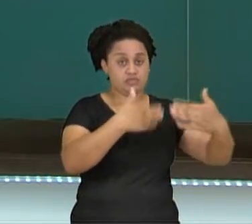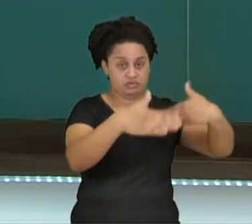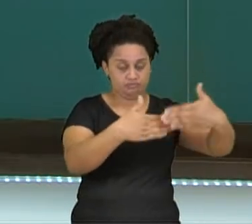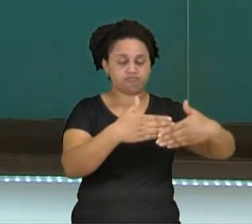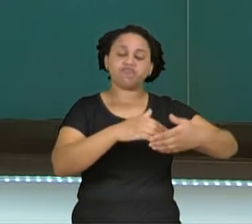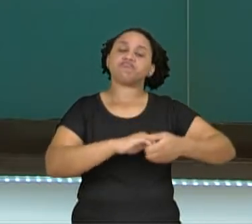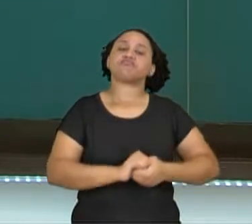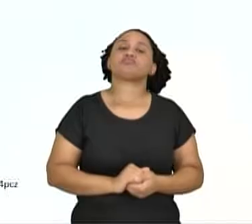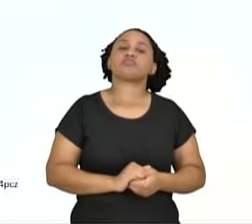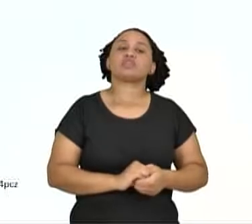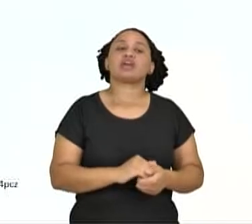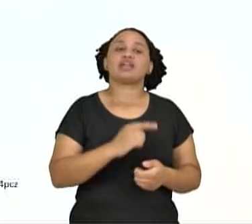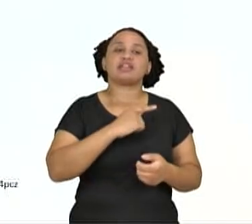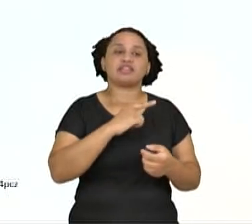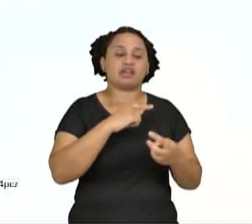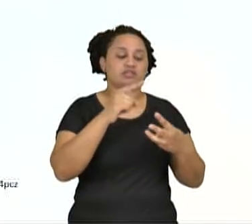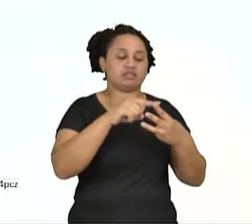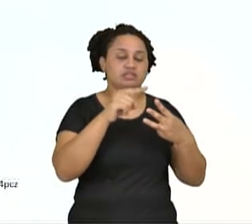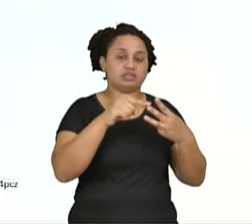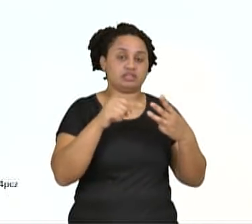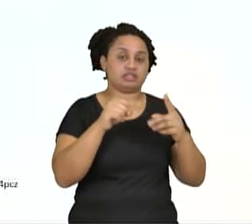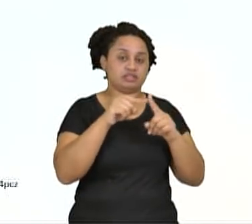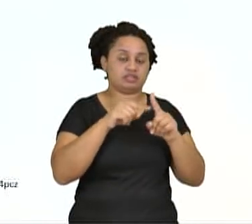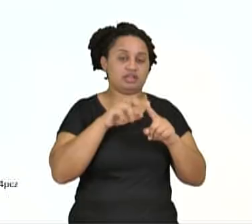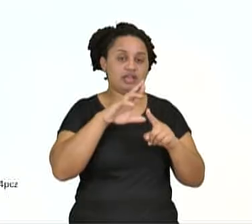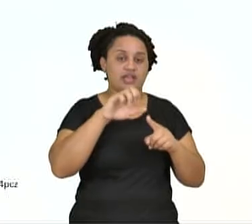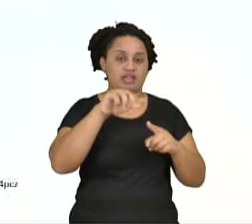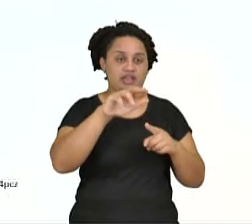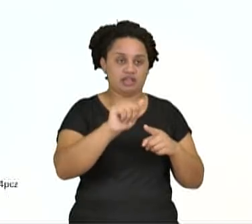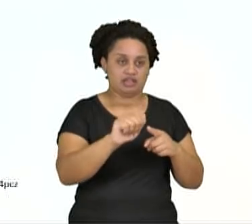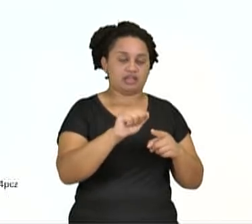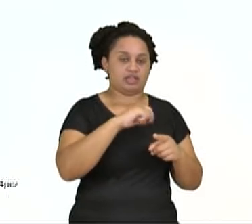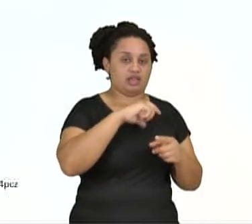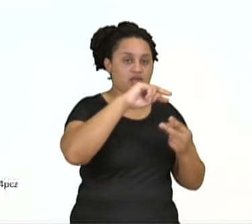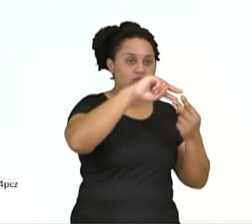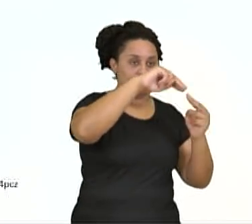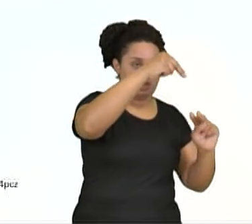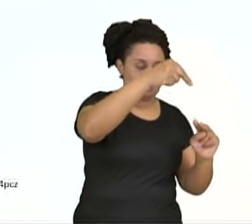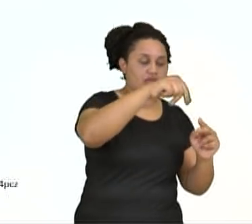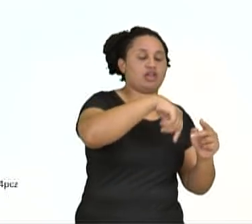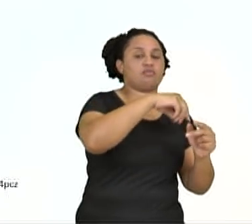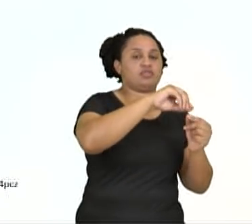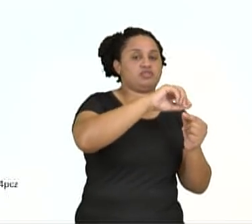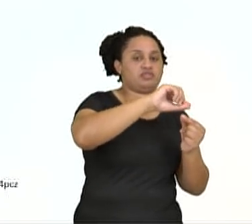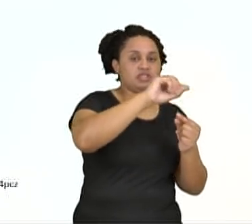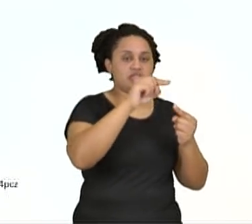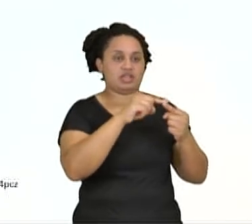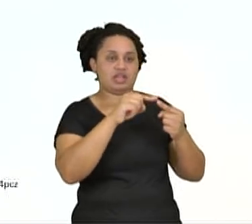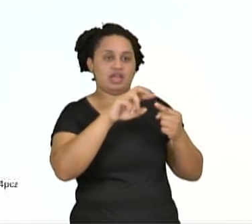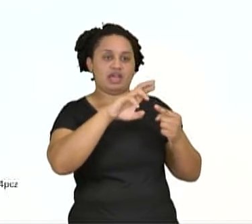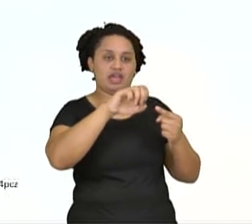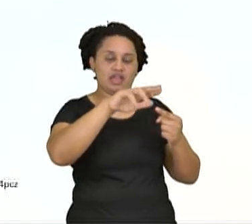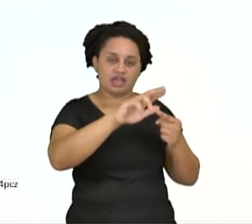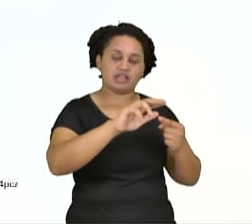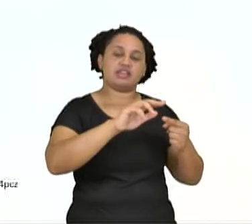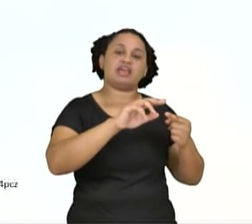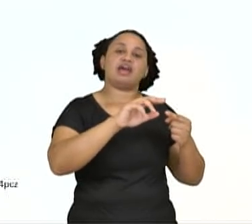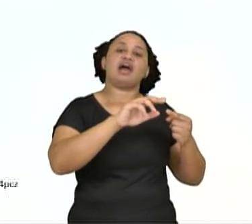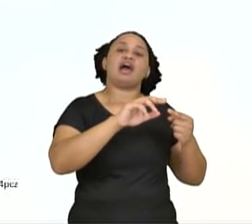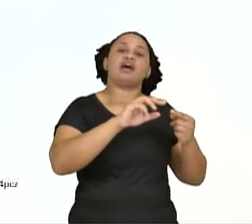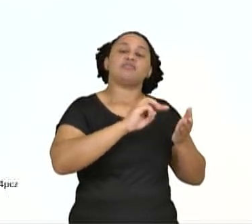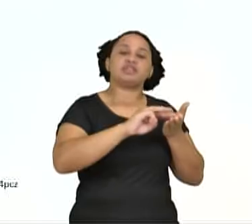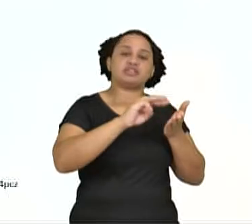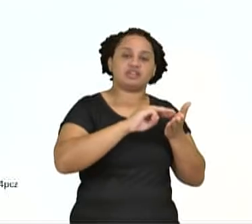transcrição, serve para os 3 RNAs. Ó. Então, a partir do DNA, eu posso formar o RNA mensageiro, o RNA transportador e o